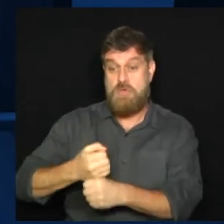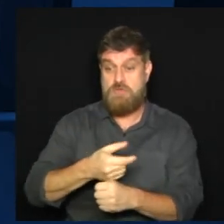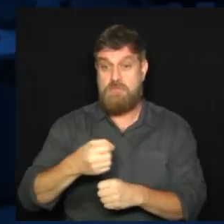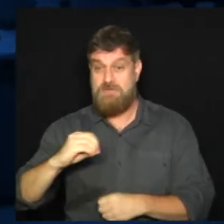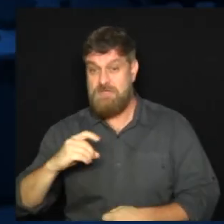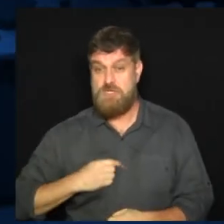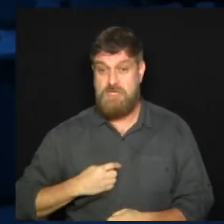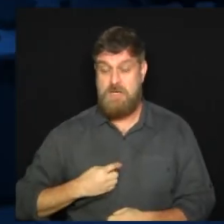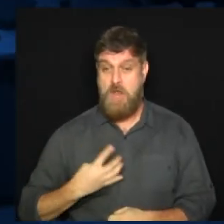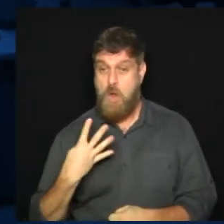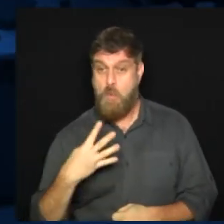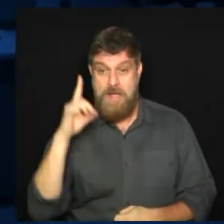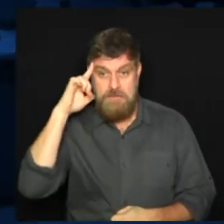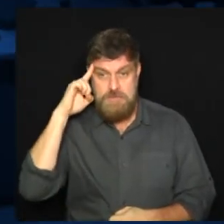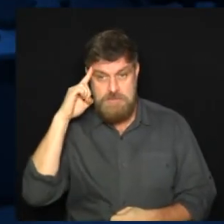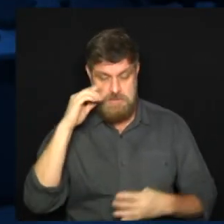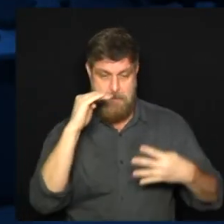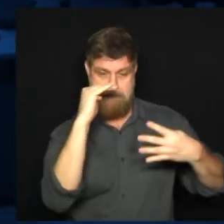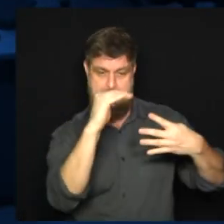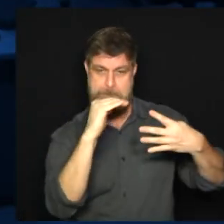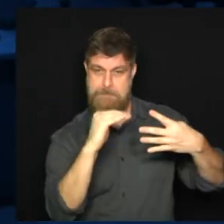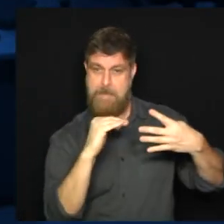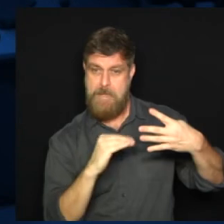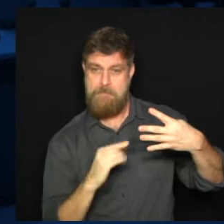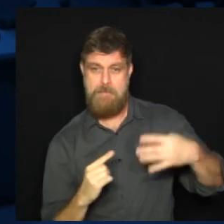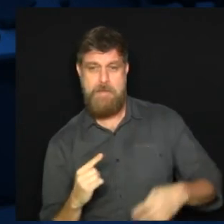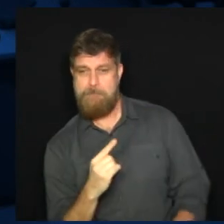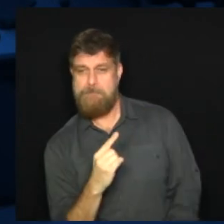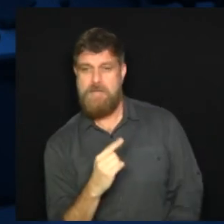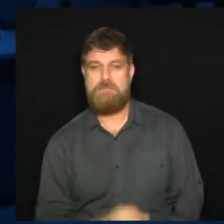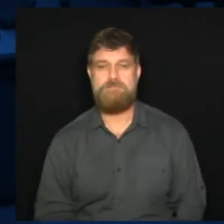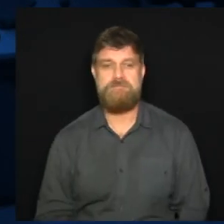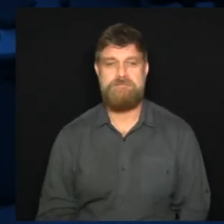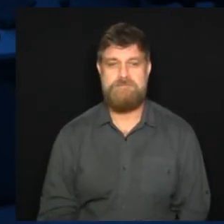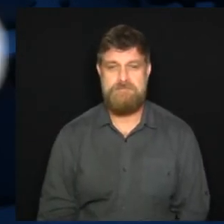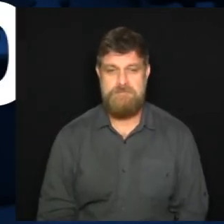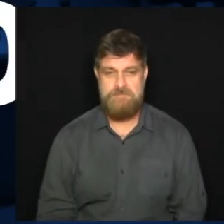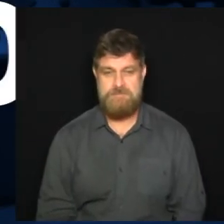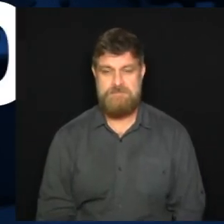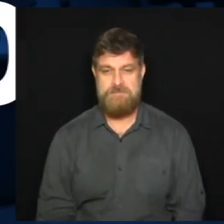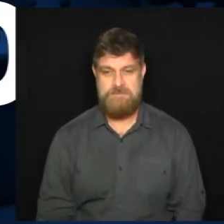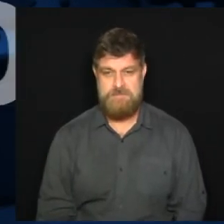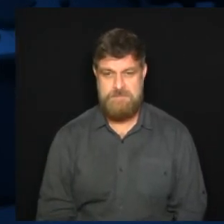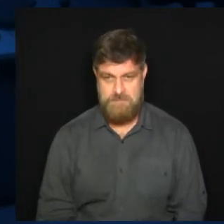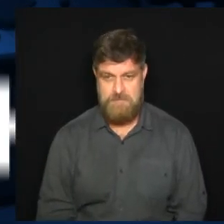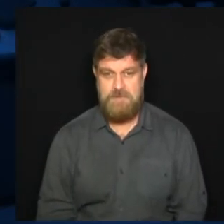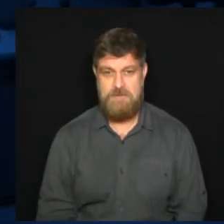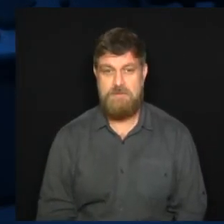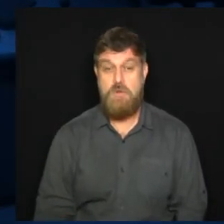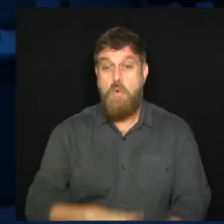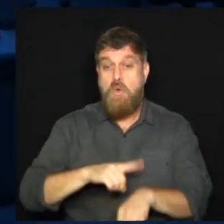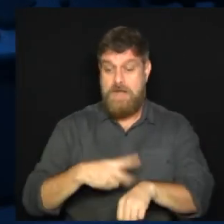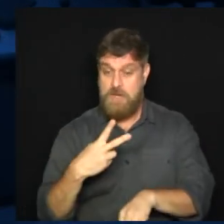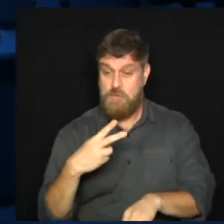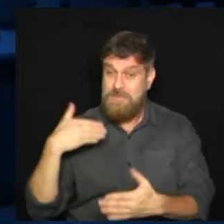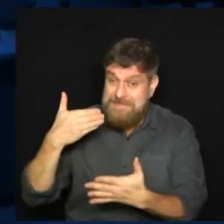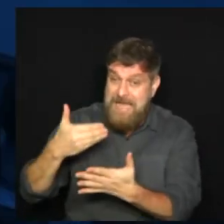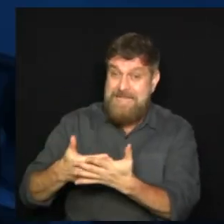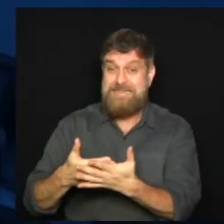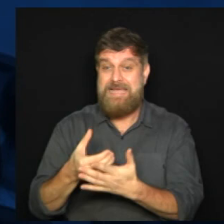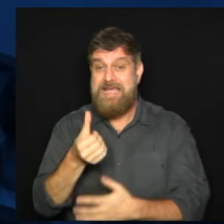marketing político digital, com o tema Política, Eleições e Marketing, análises, conceitos e estratégias